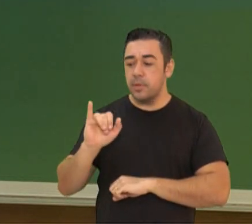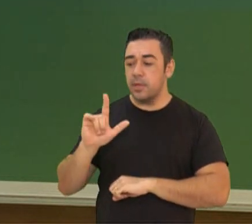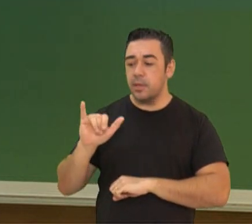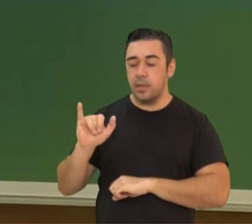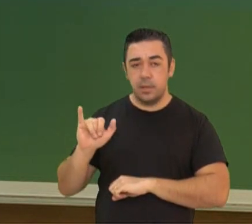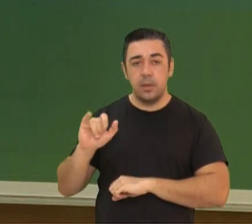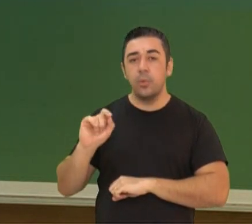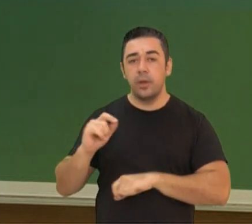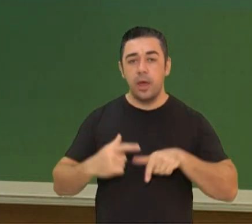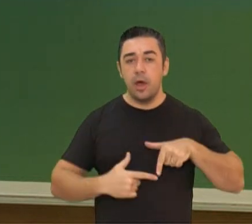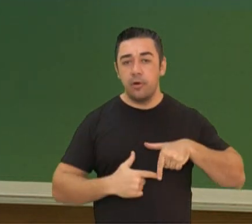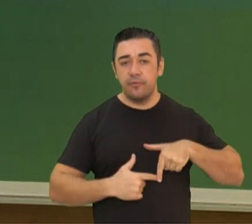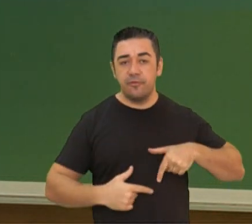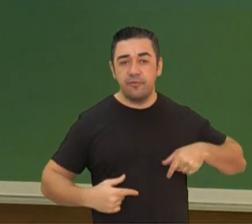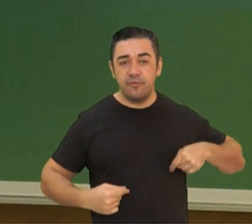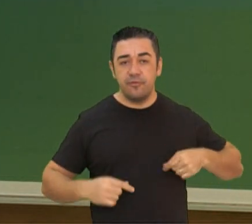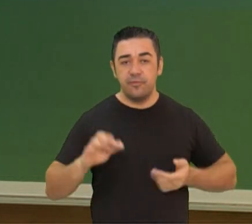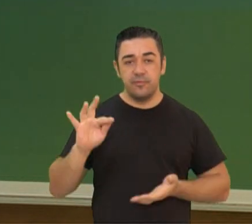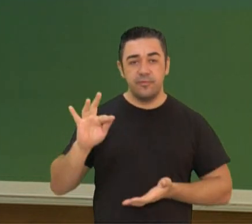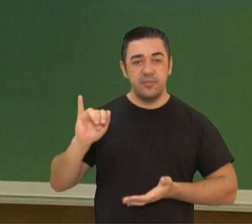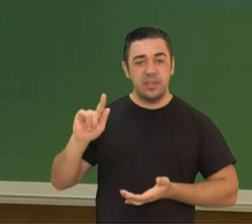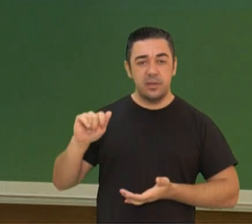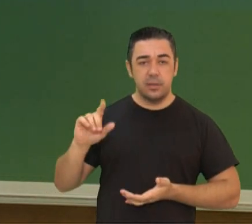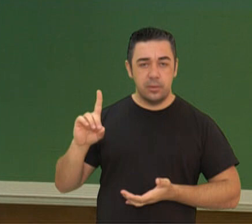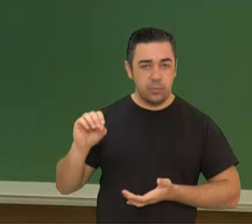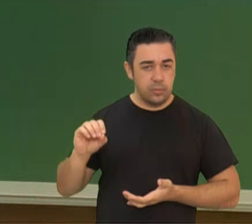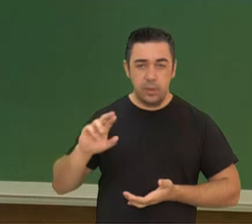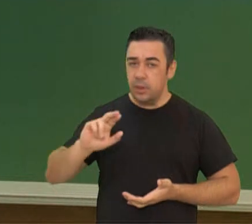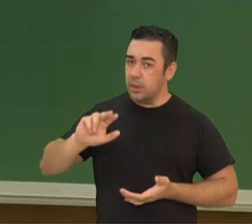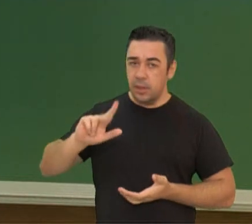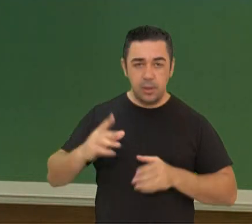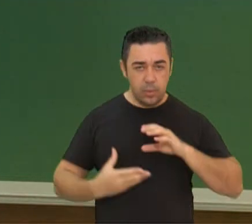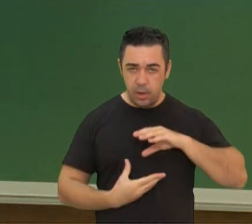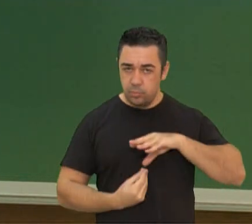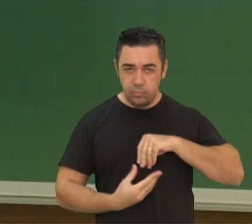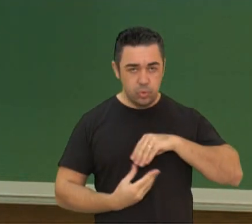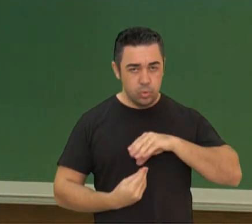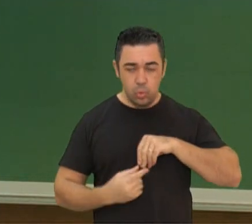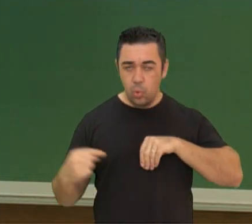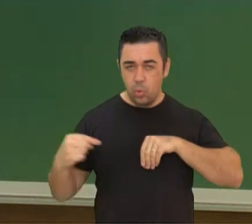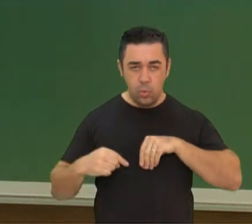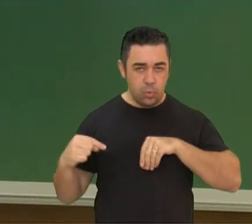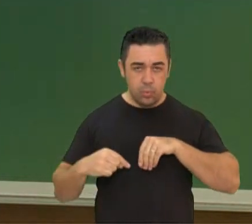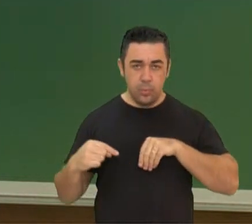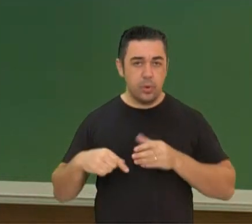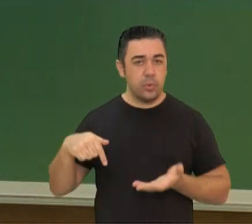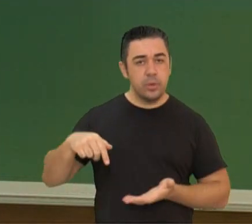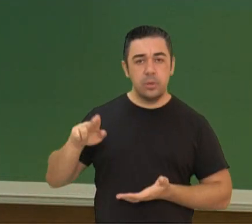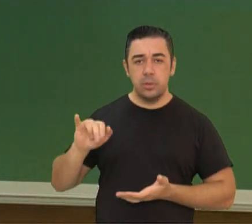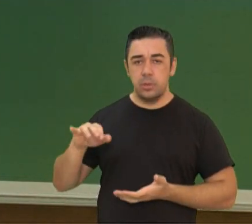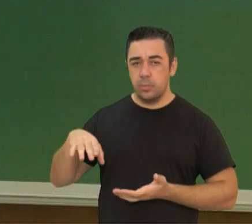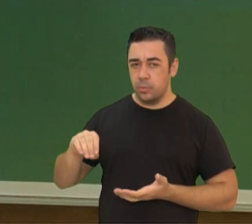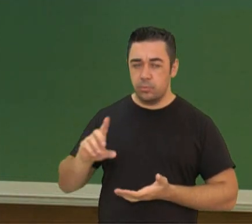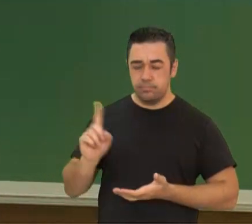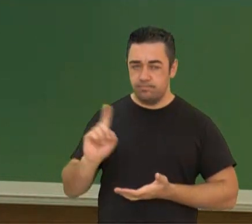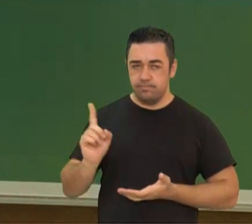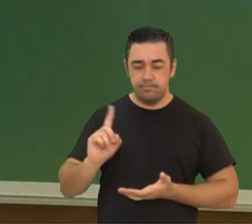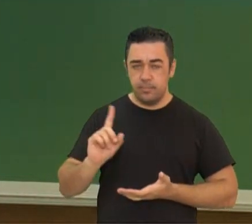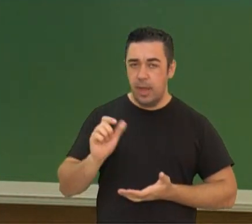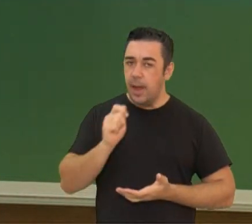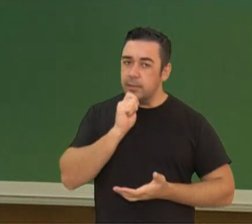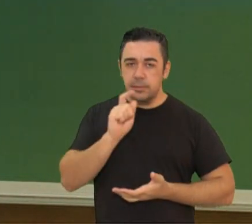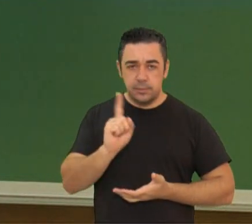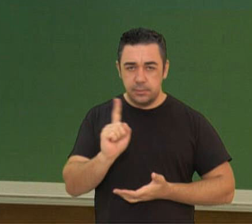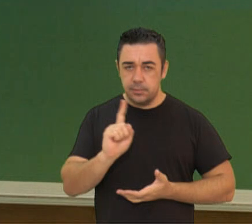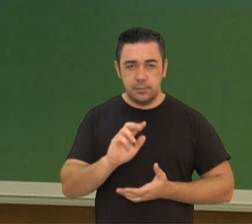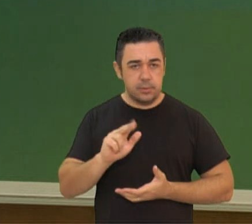pelo fígado, mas não é ainda no estômago que o bolo alimentar, o quimo, recebe a bile, ok? Então